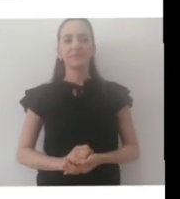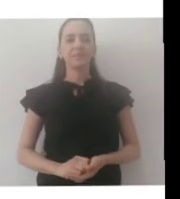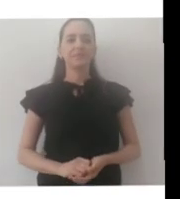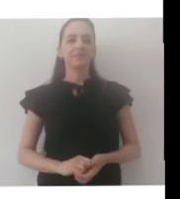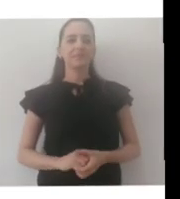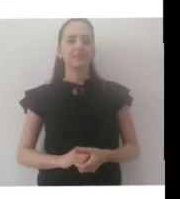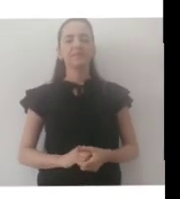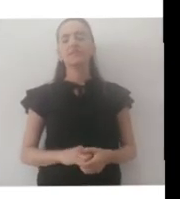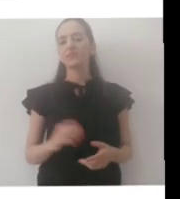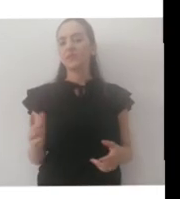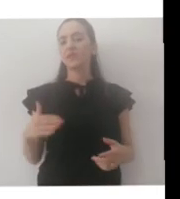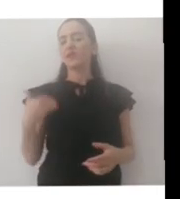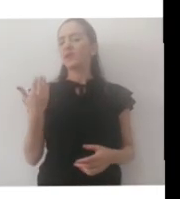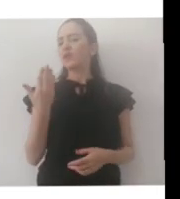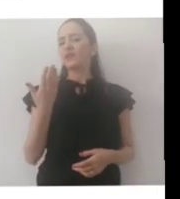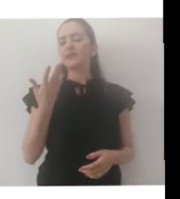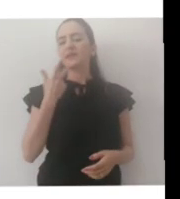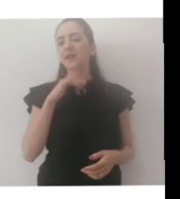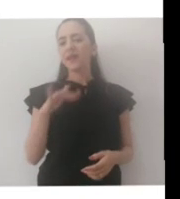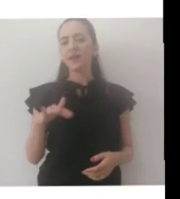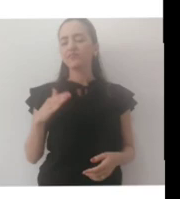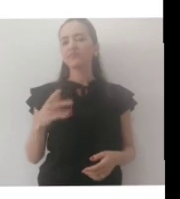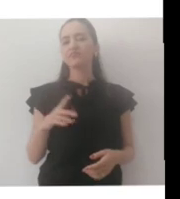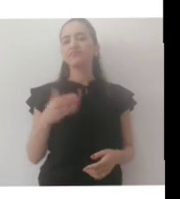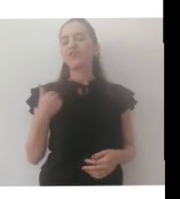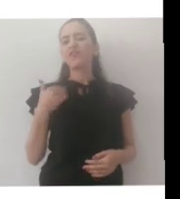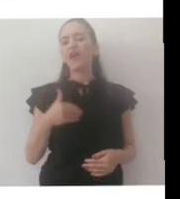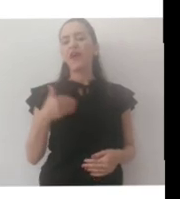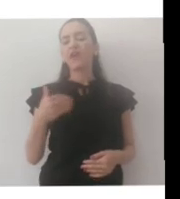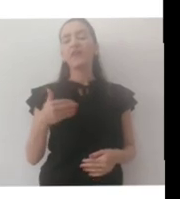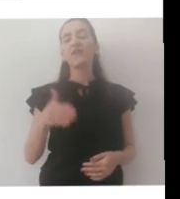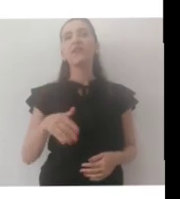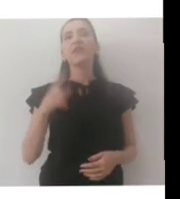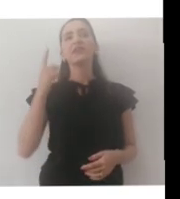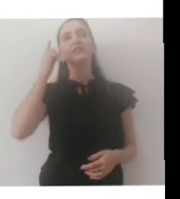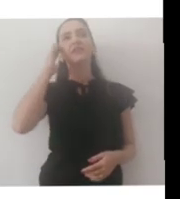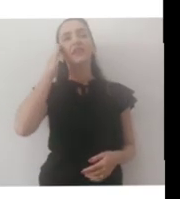perceber que tem um erro. E para finalizar, as crianças